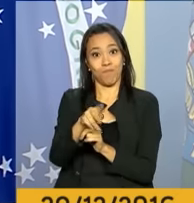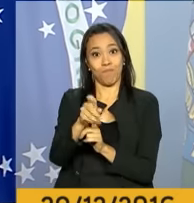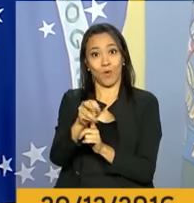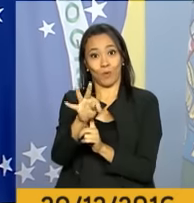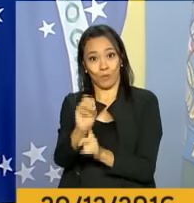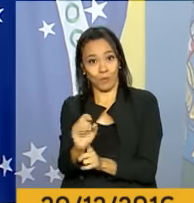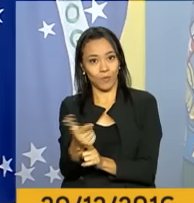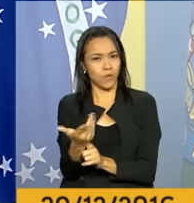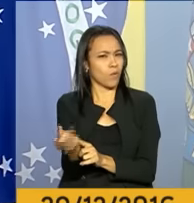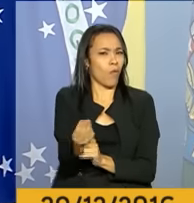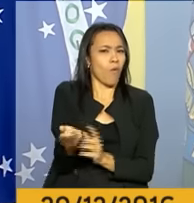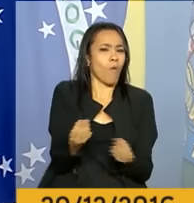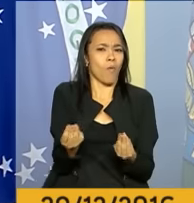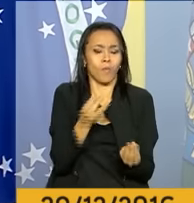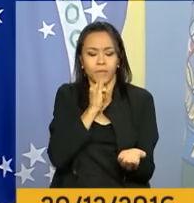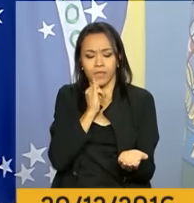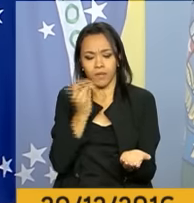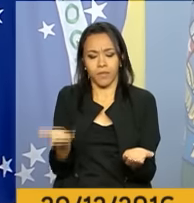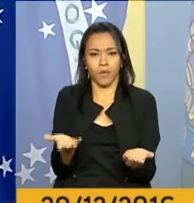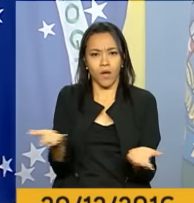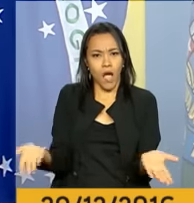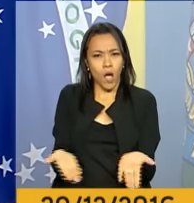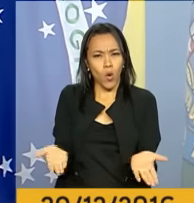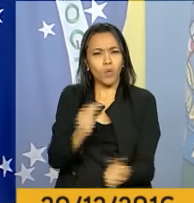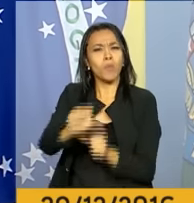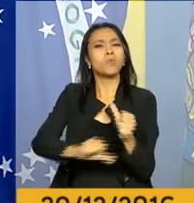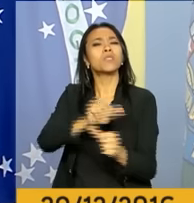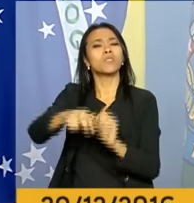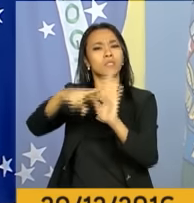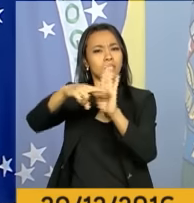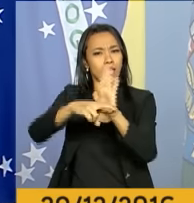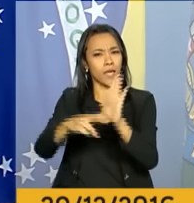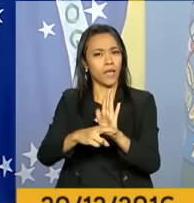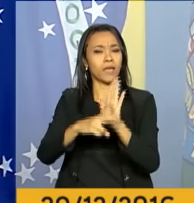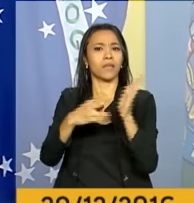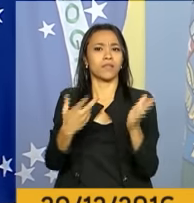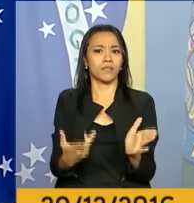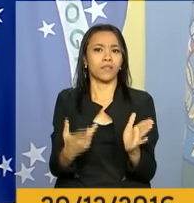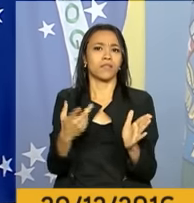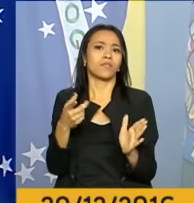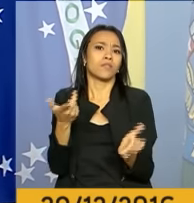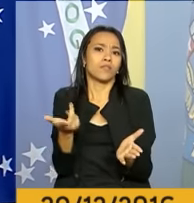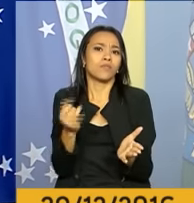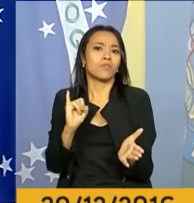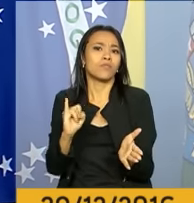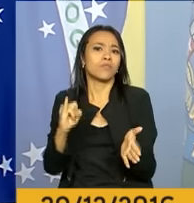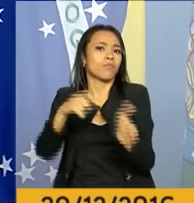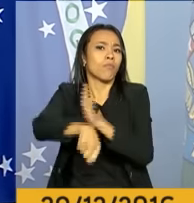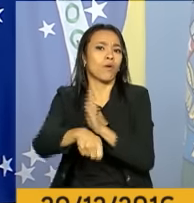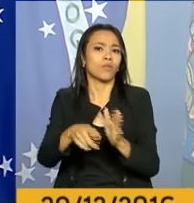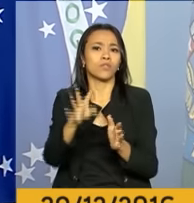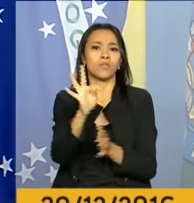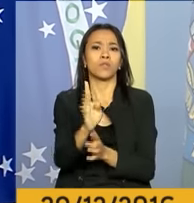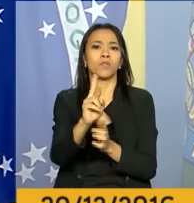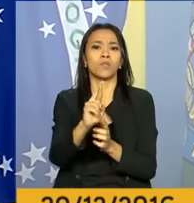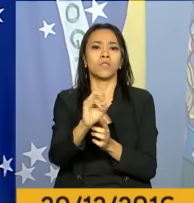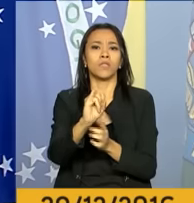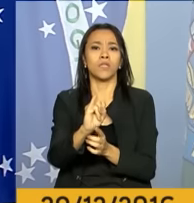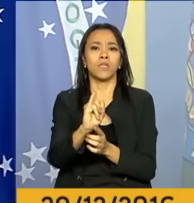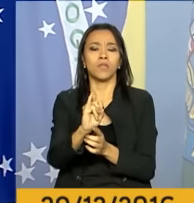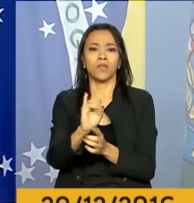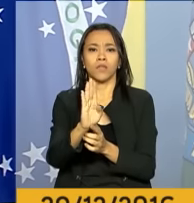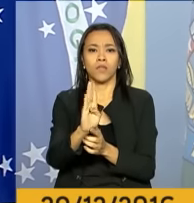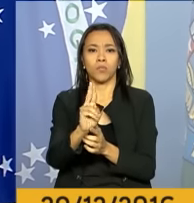levar agora adiante a reforma tributária já que há vários projetos eh bastante encaminhados